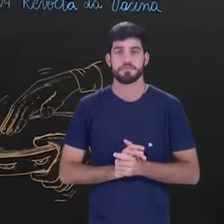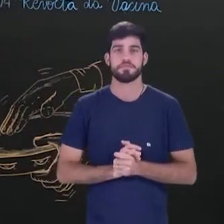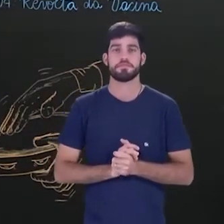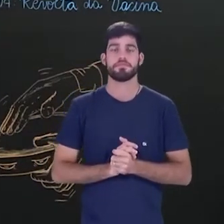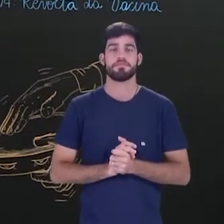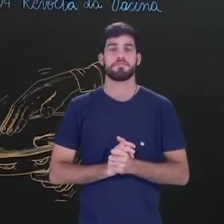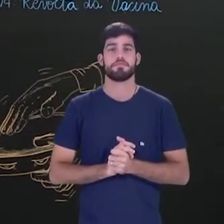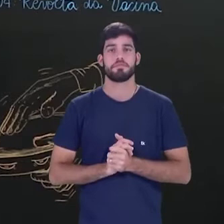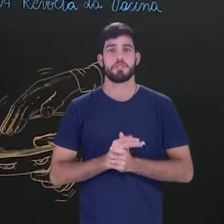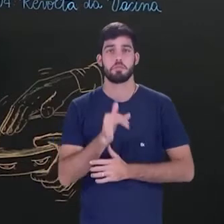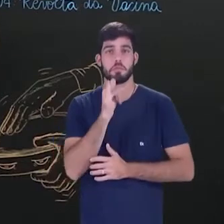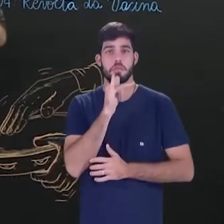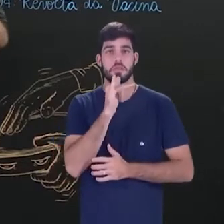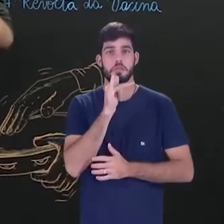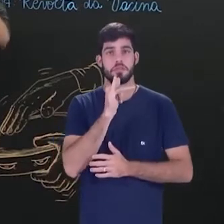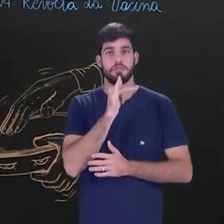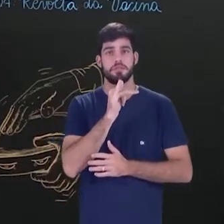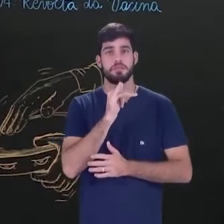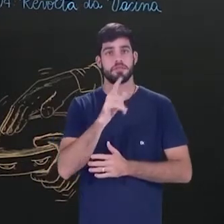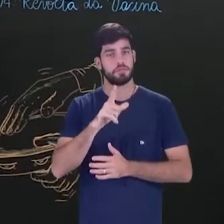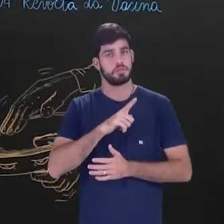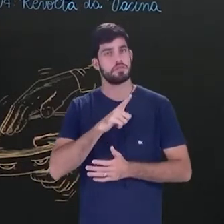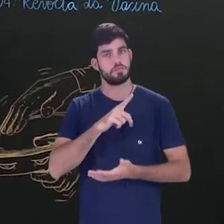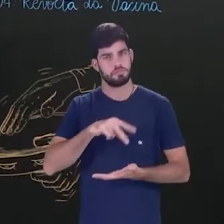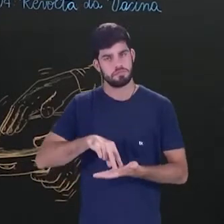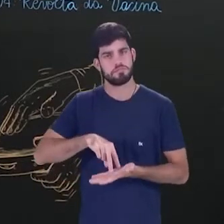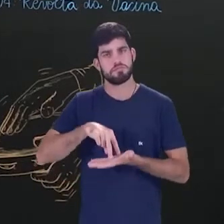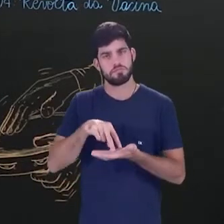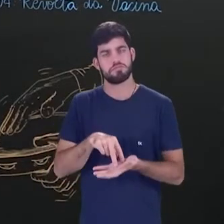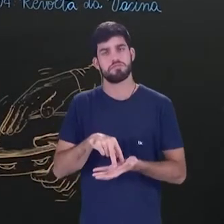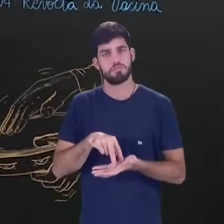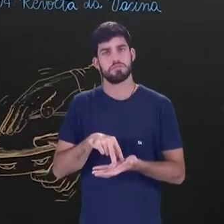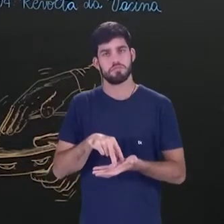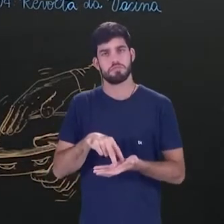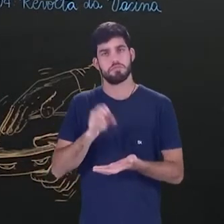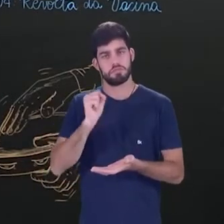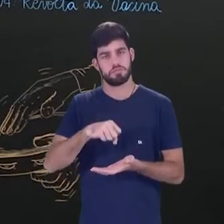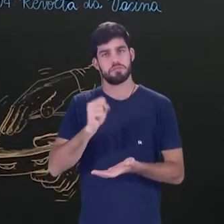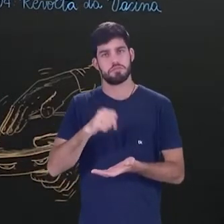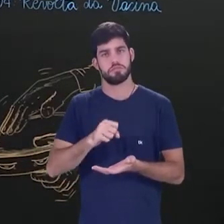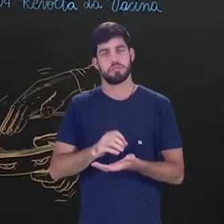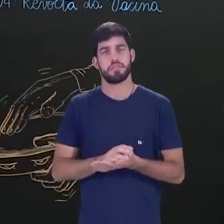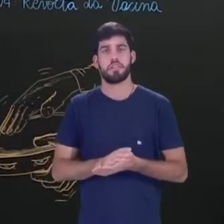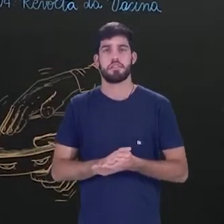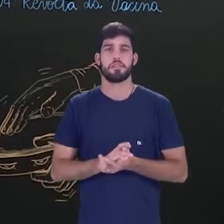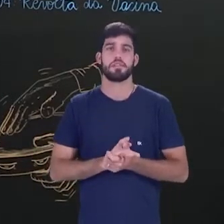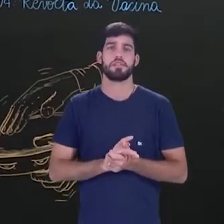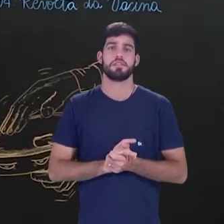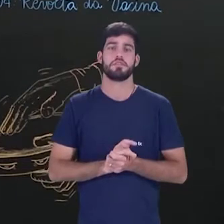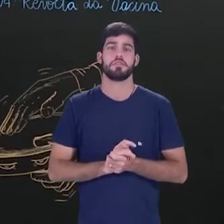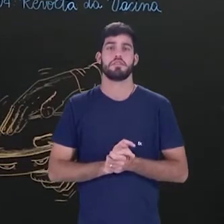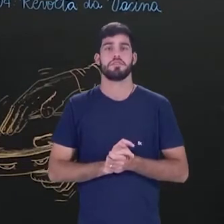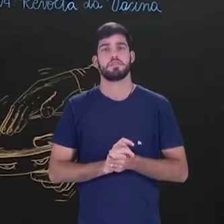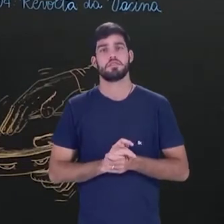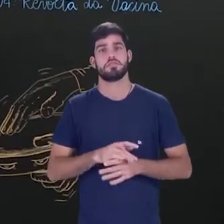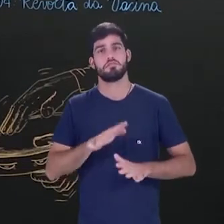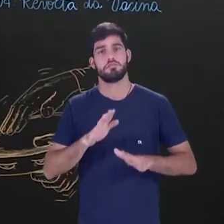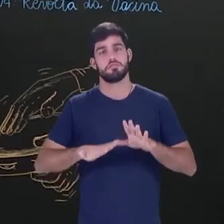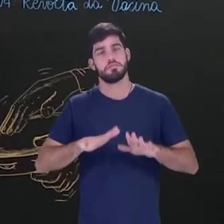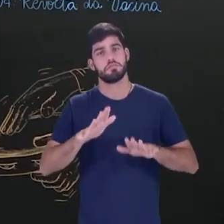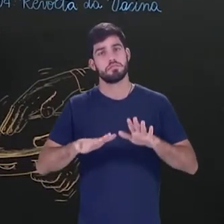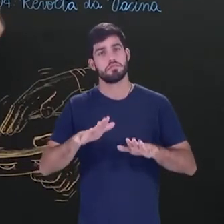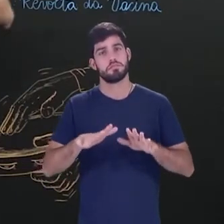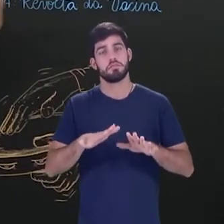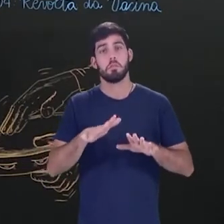disso não quer dizer, no entanto, que não houve resistência, que não houve em alguns momentos episódios em que essas